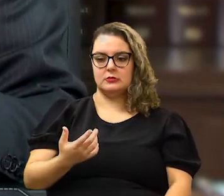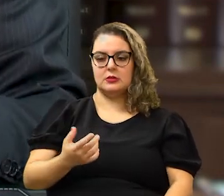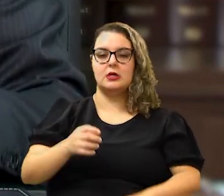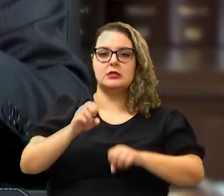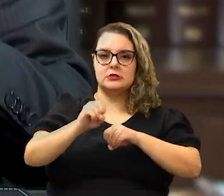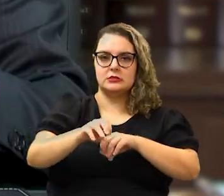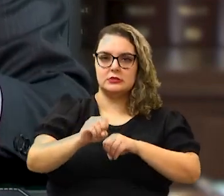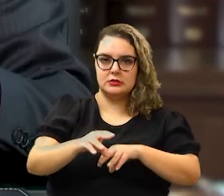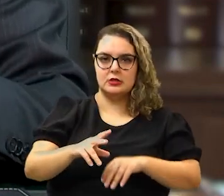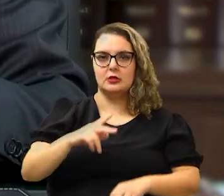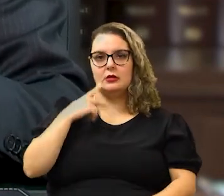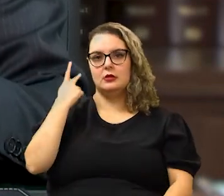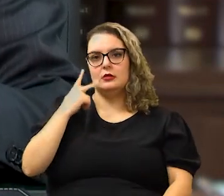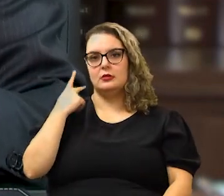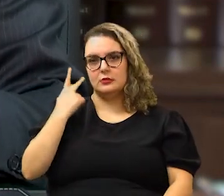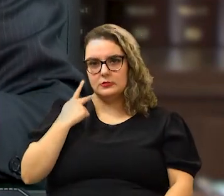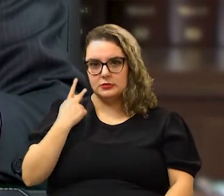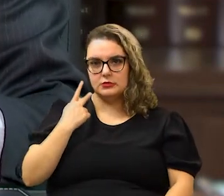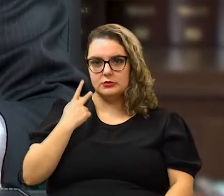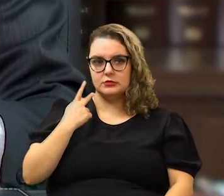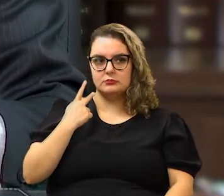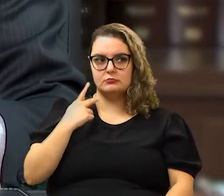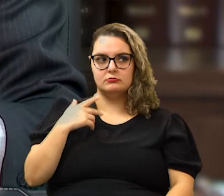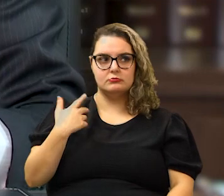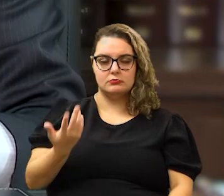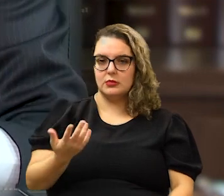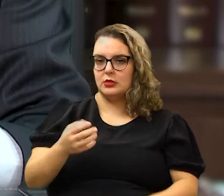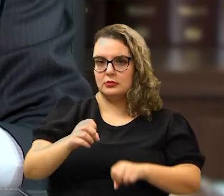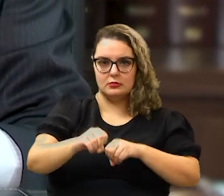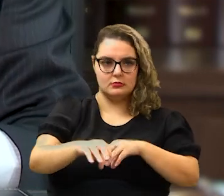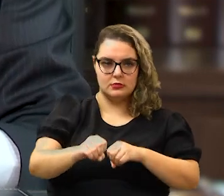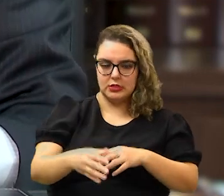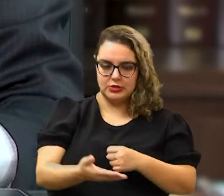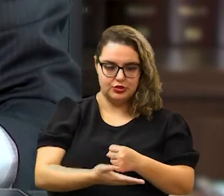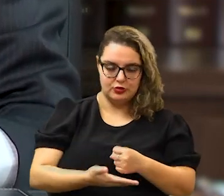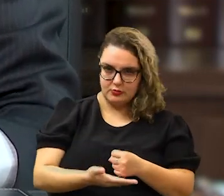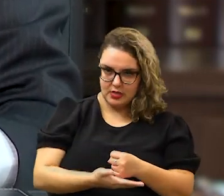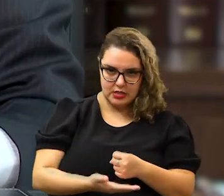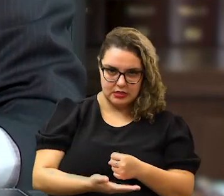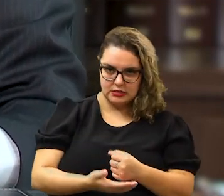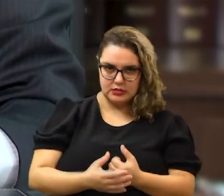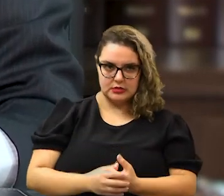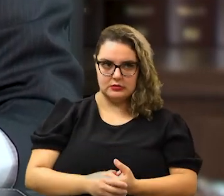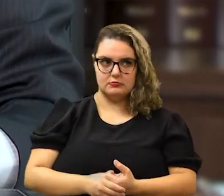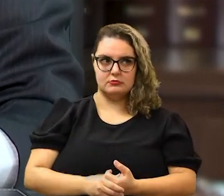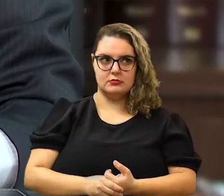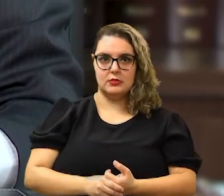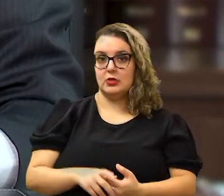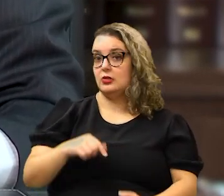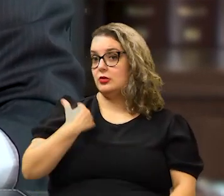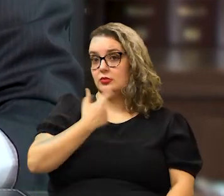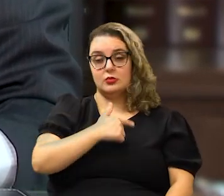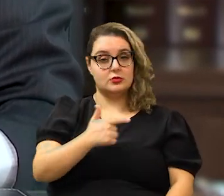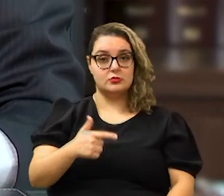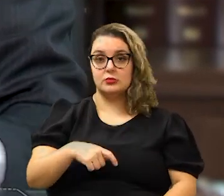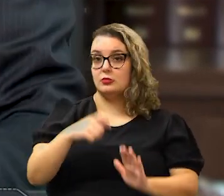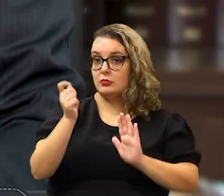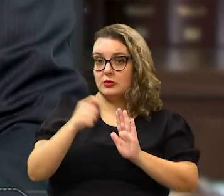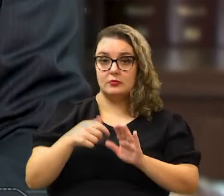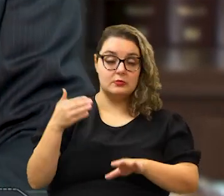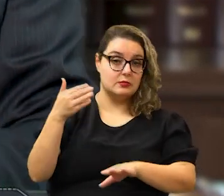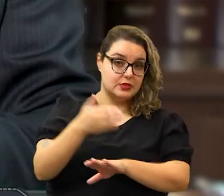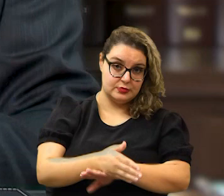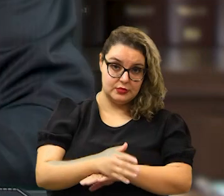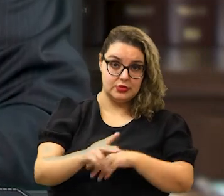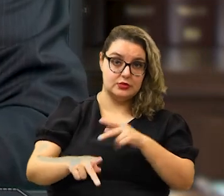política, desde o ensino de base, nós não teremos uma efetiva participação popular. A partir do momento